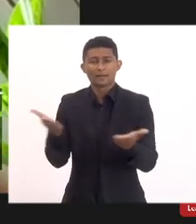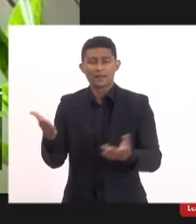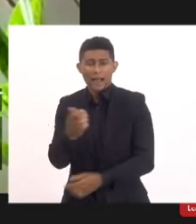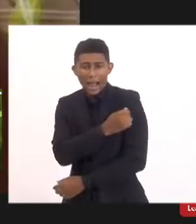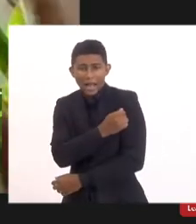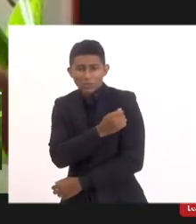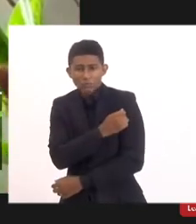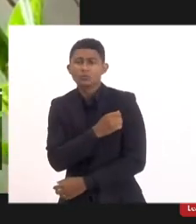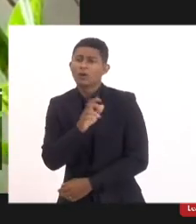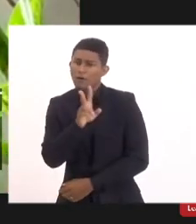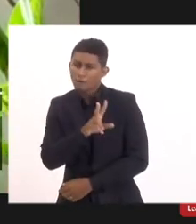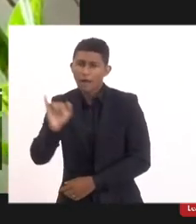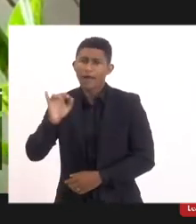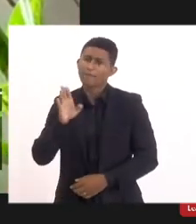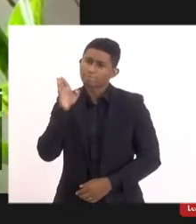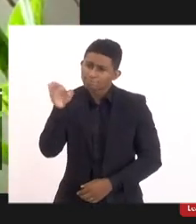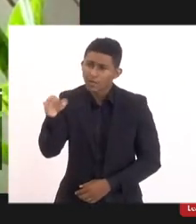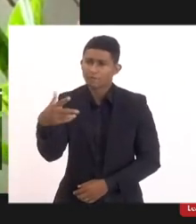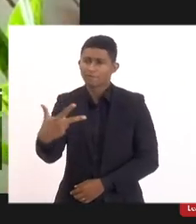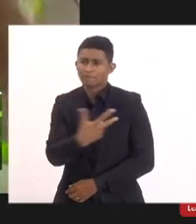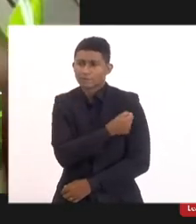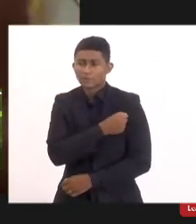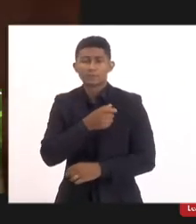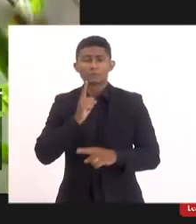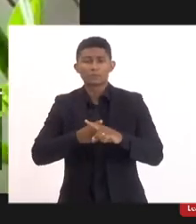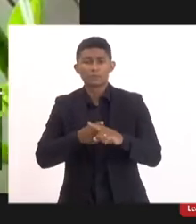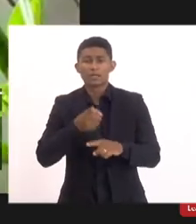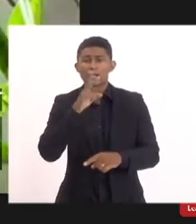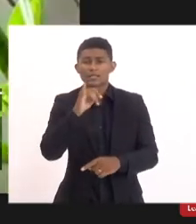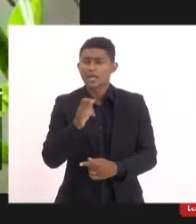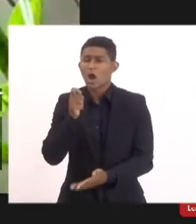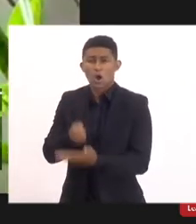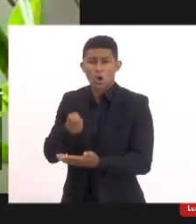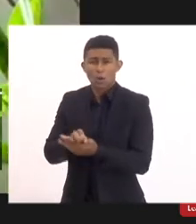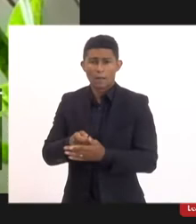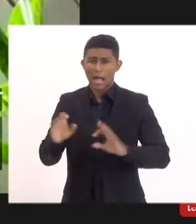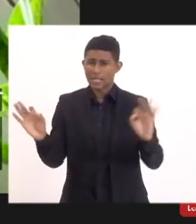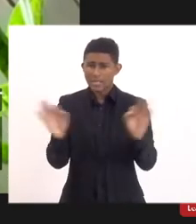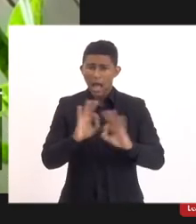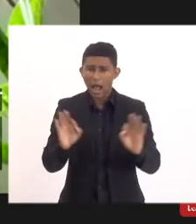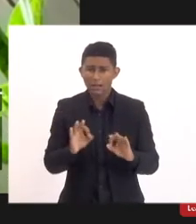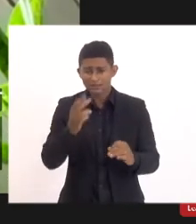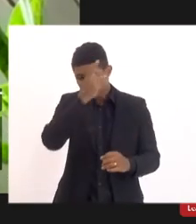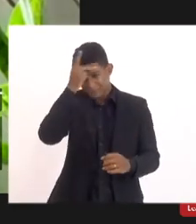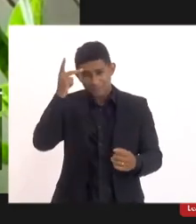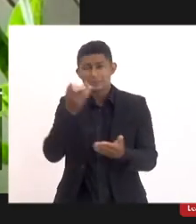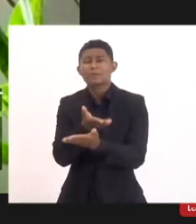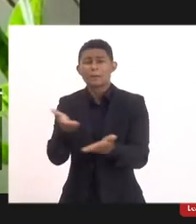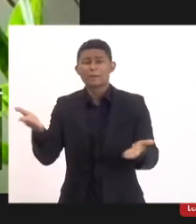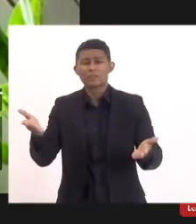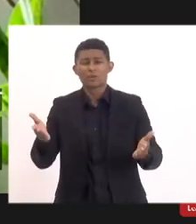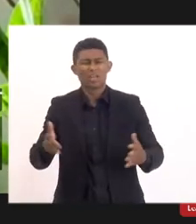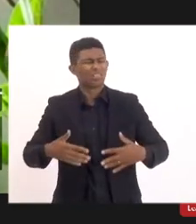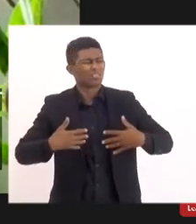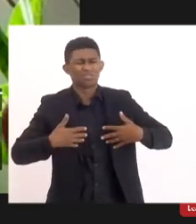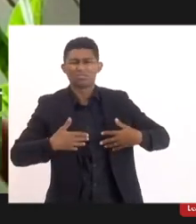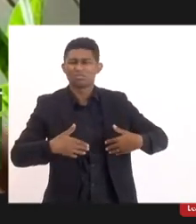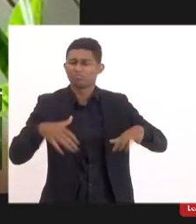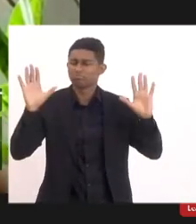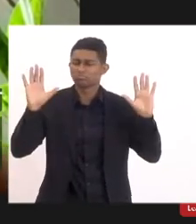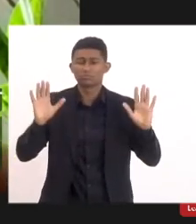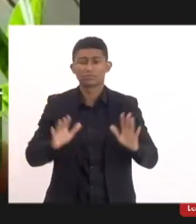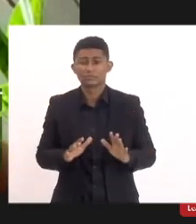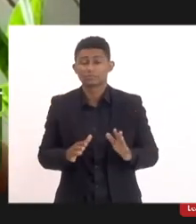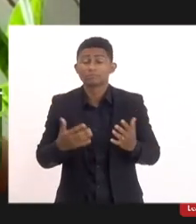Porque quando não há cobrança, infelizmente, as pessoas vão deixando, né? Então, da mesma forma que o professor tem que